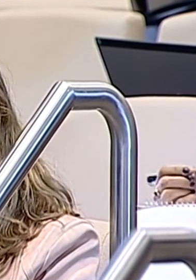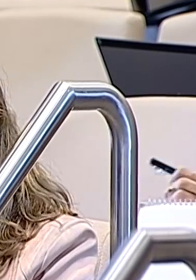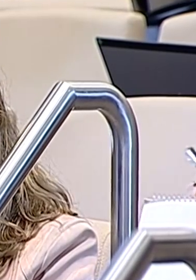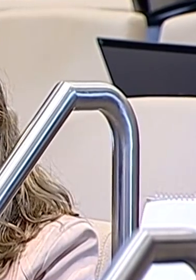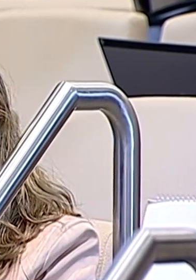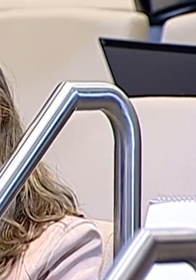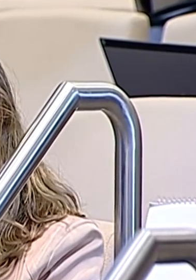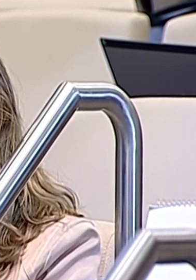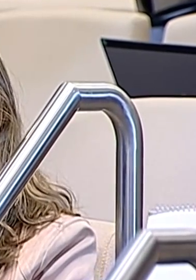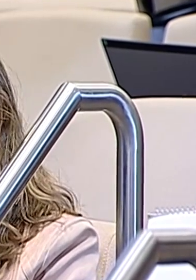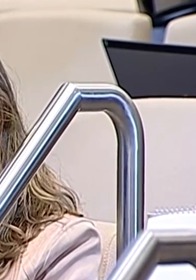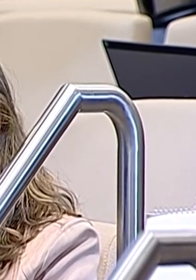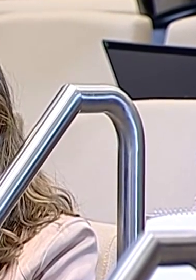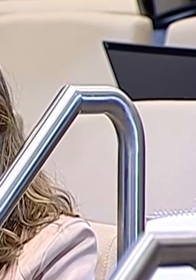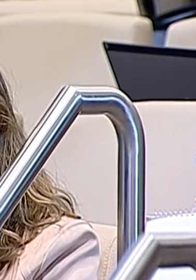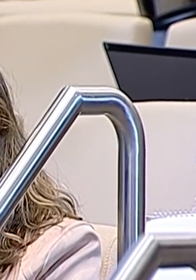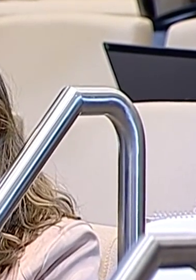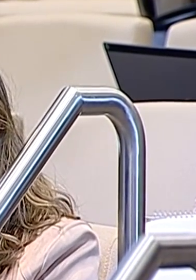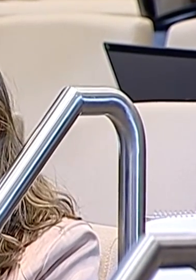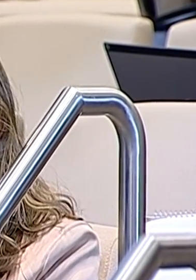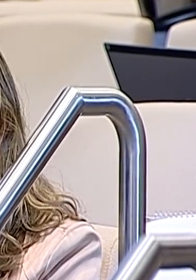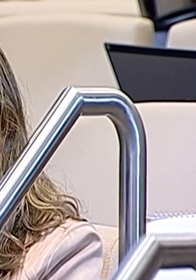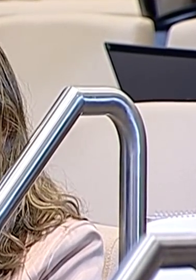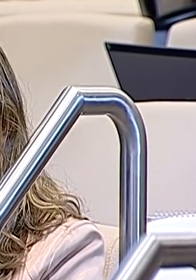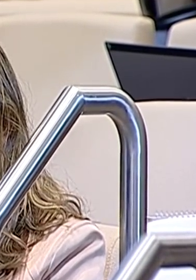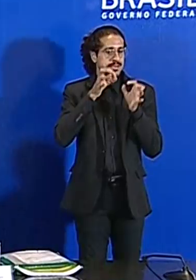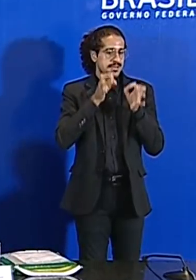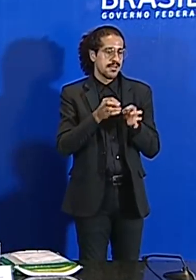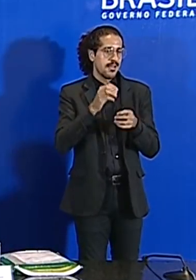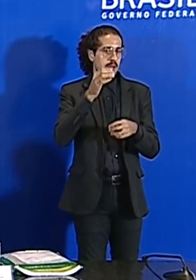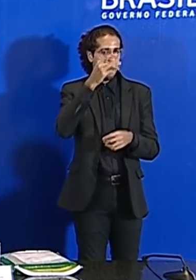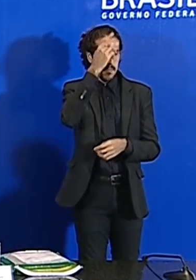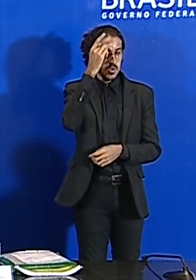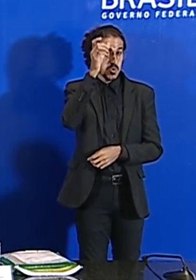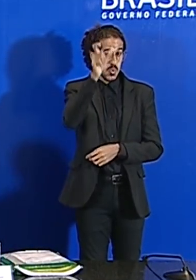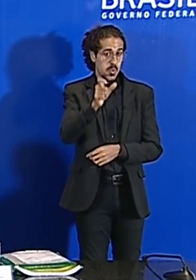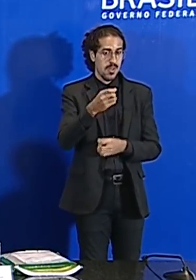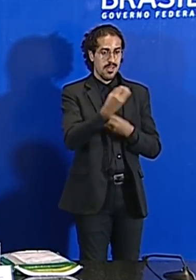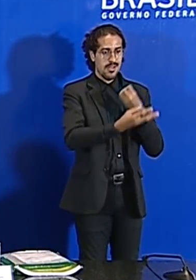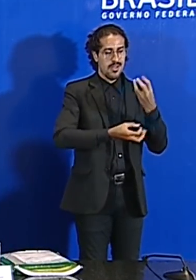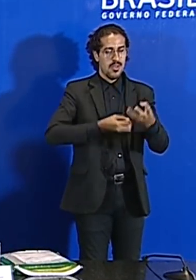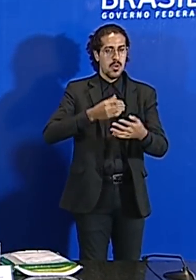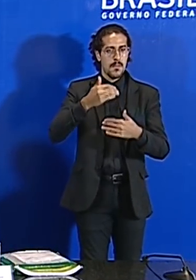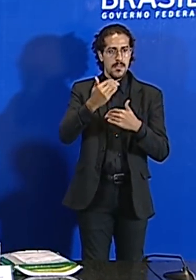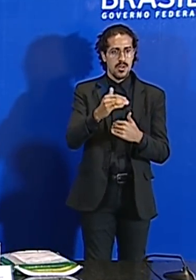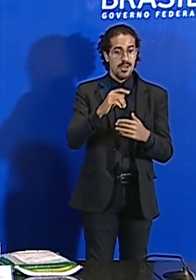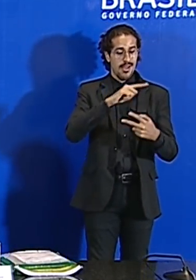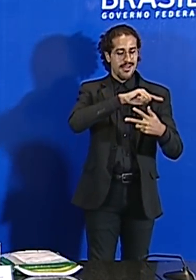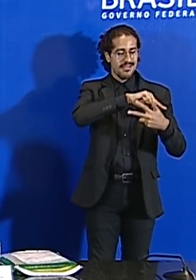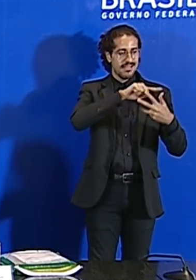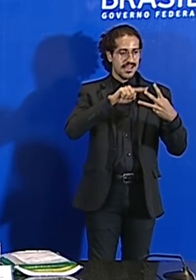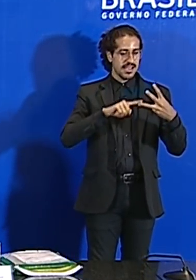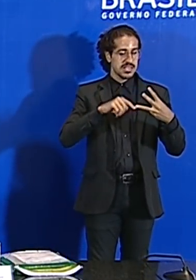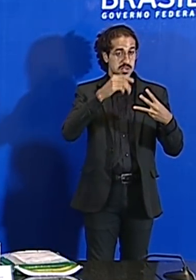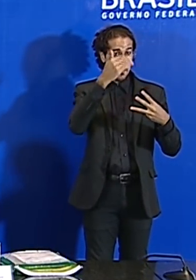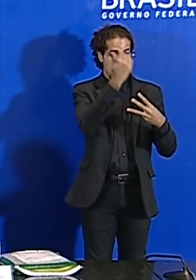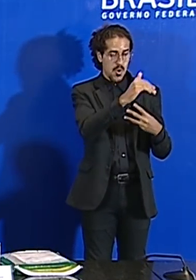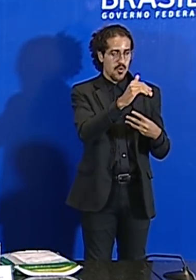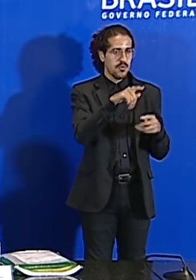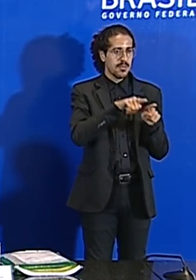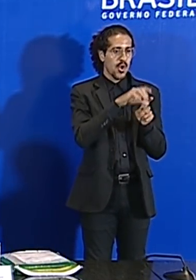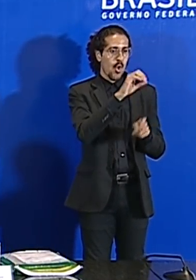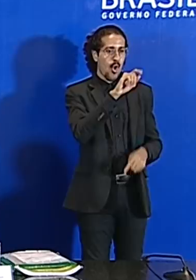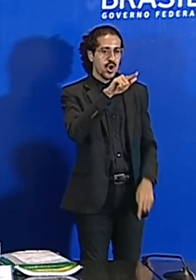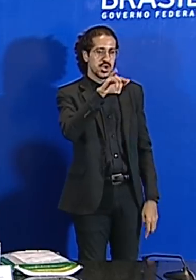tem certeza de que era um aplicador de prova? Sim, porque eram três provas. Ele conseguiu três provas e os códigos, e eram de pessoas